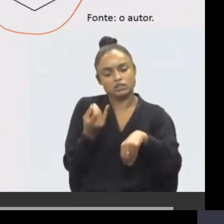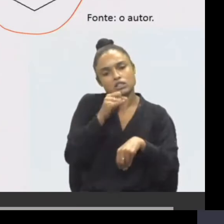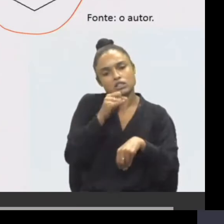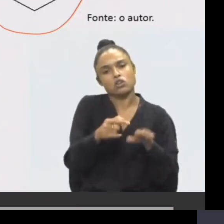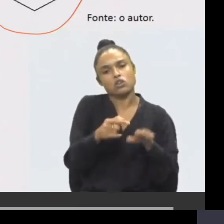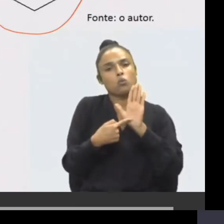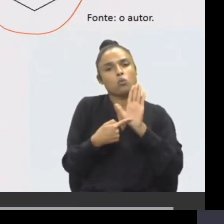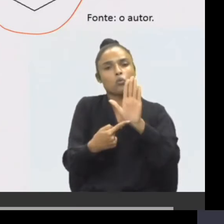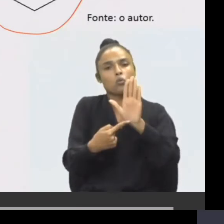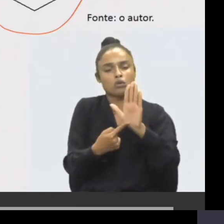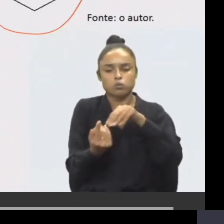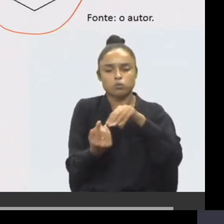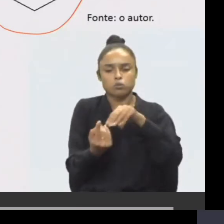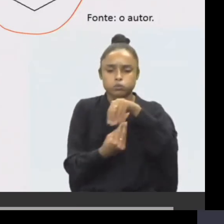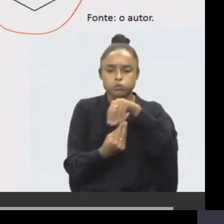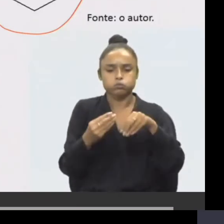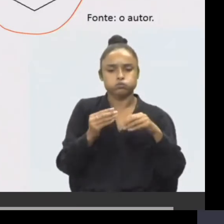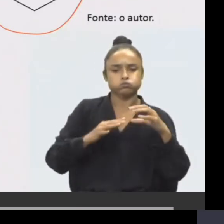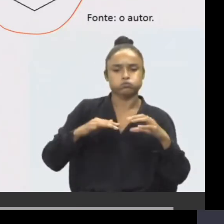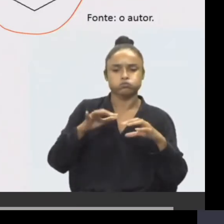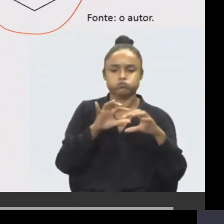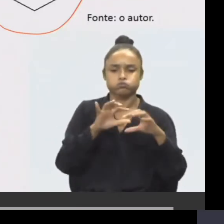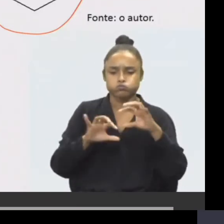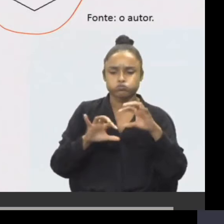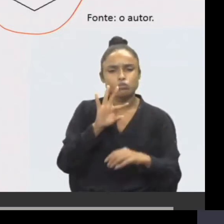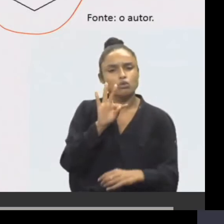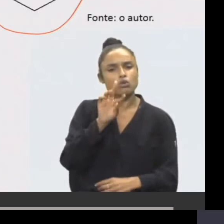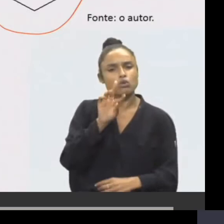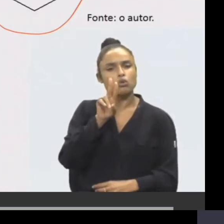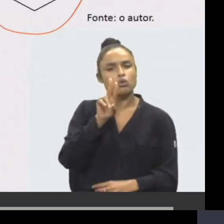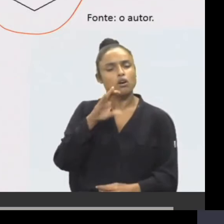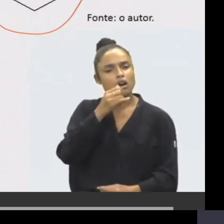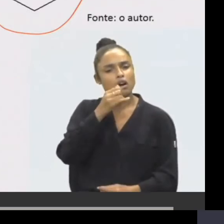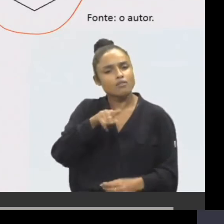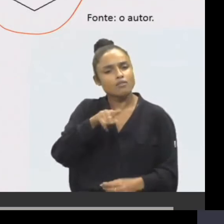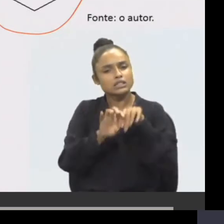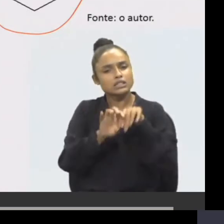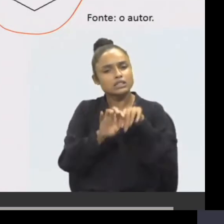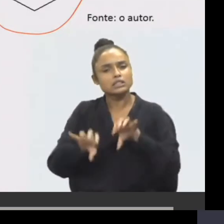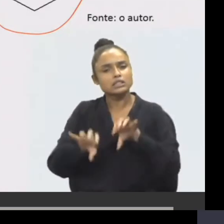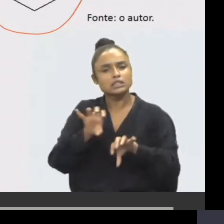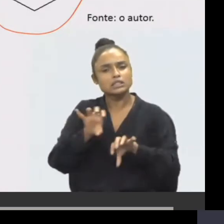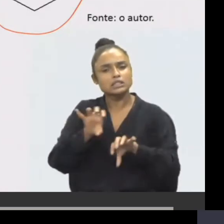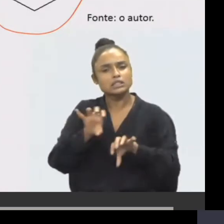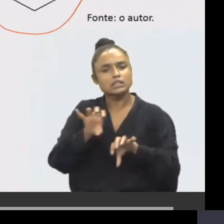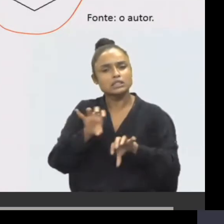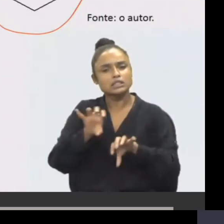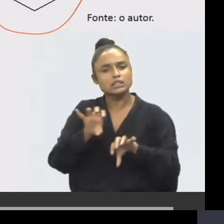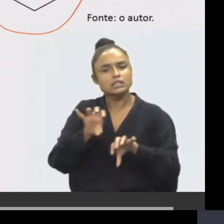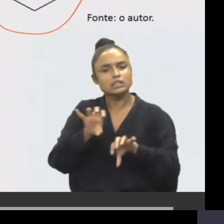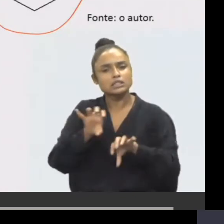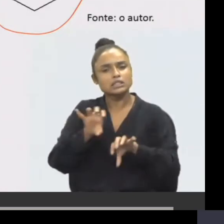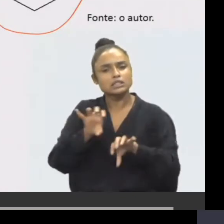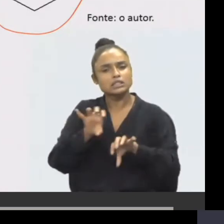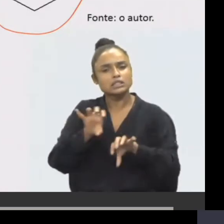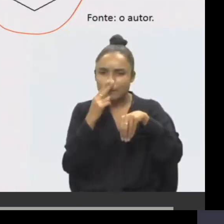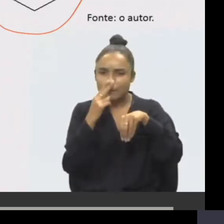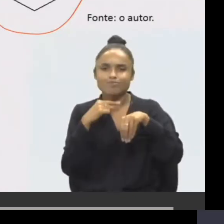vai apresentar então uma leve turvação que vai estar relacionado com a formação desse